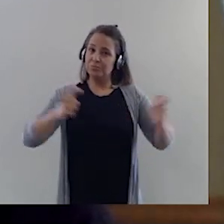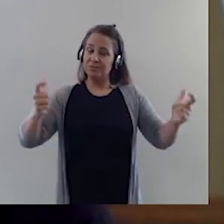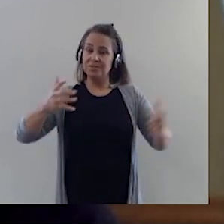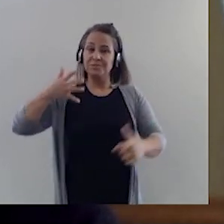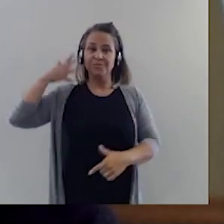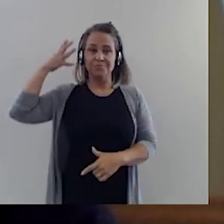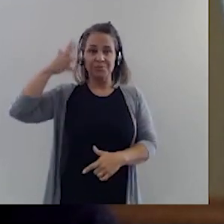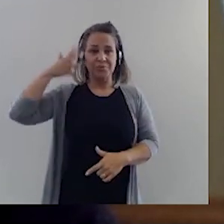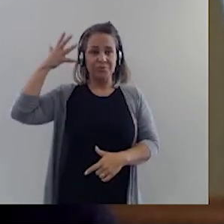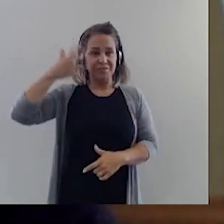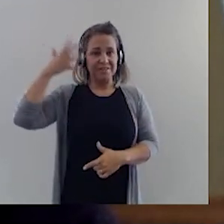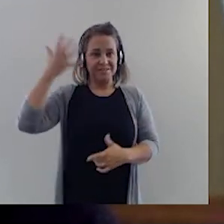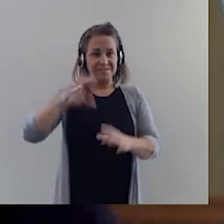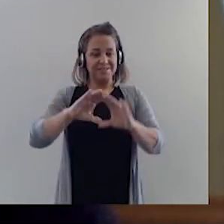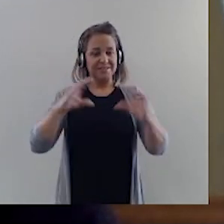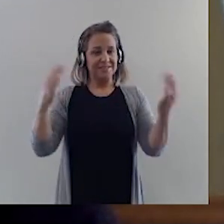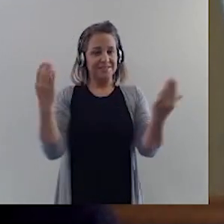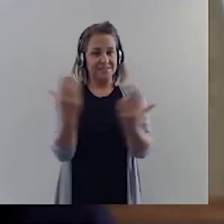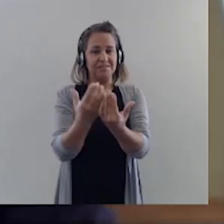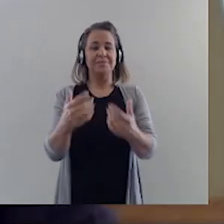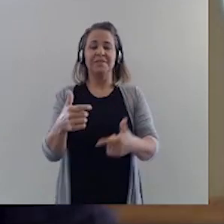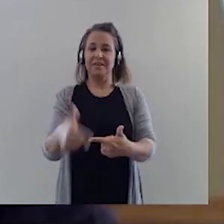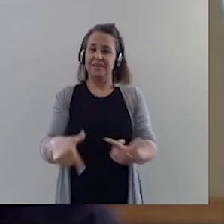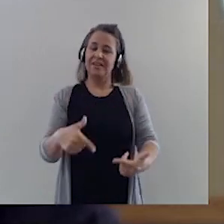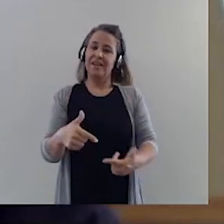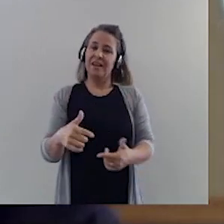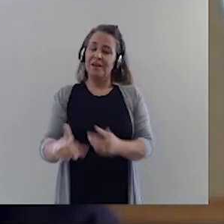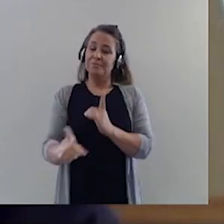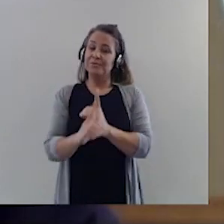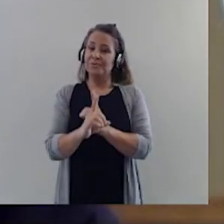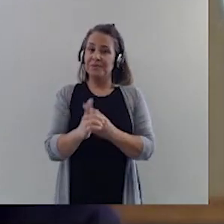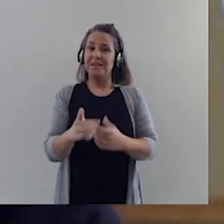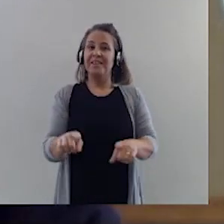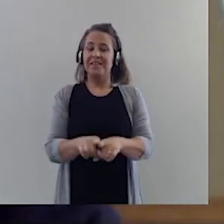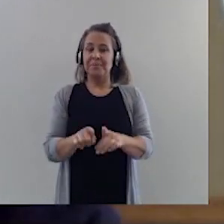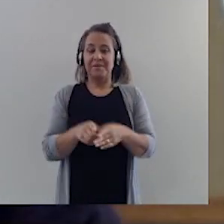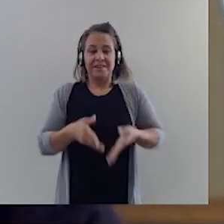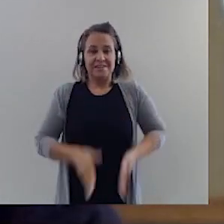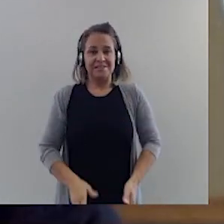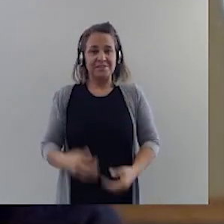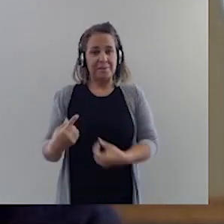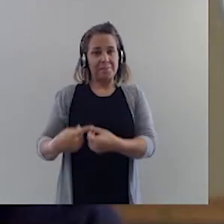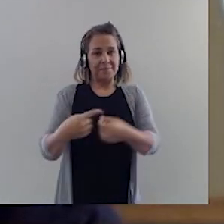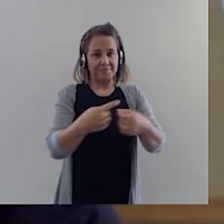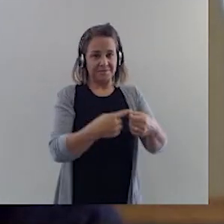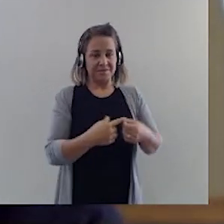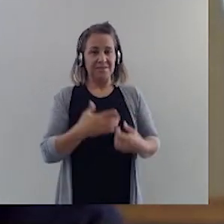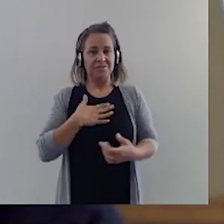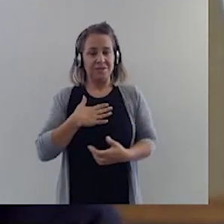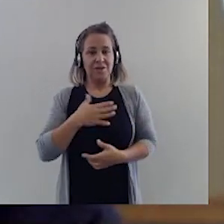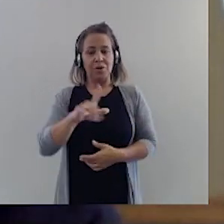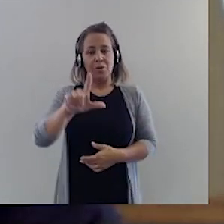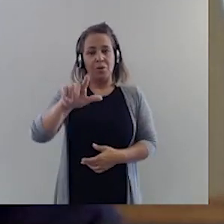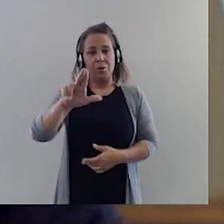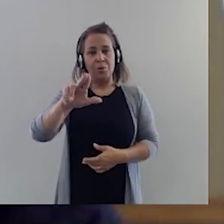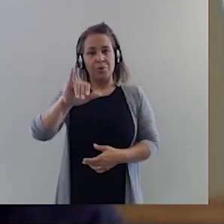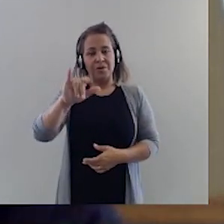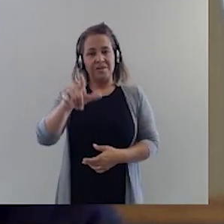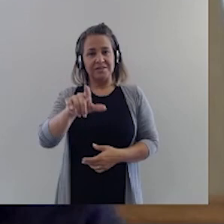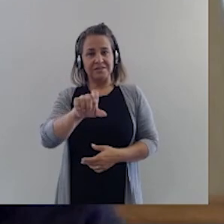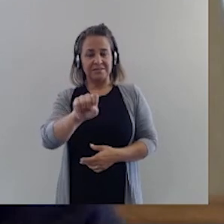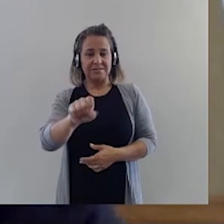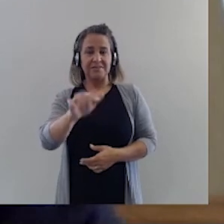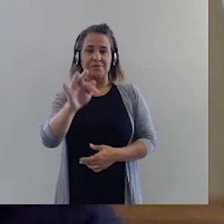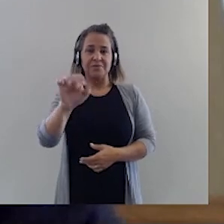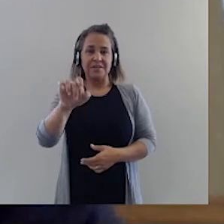conferencista. Descobri que é meu conterrâneo de nascimento, o ministro Luiz Felipe Salomão, e quero dizer